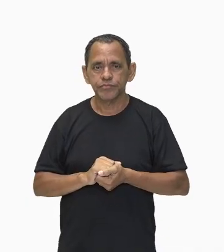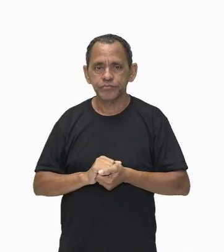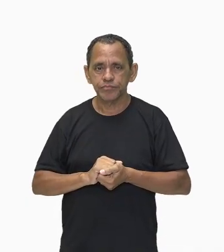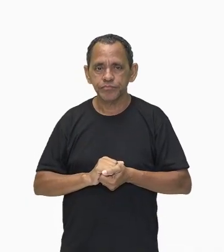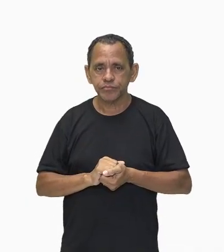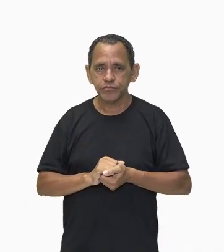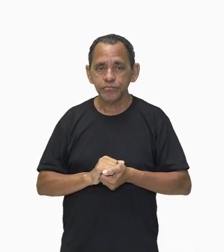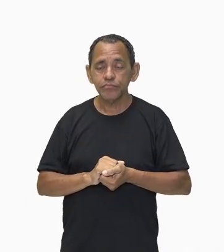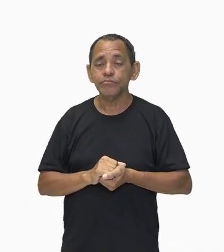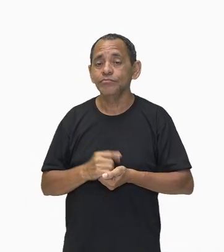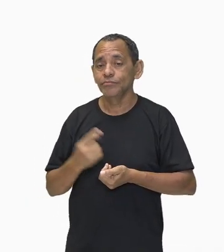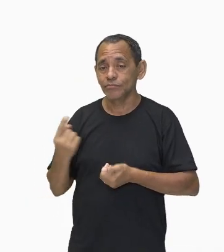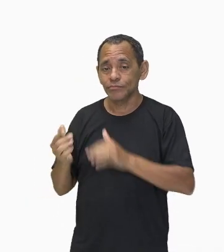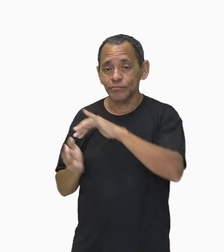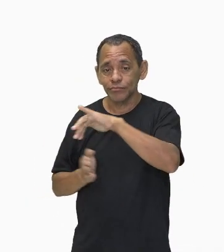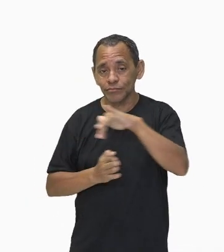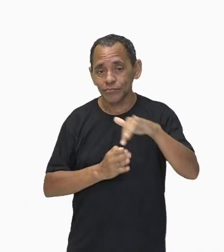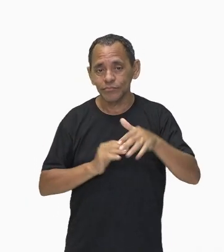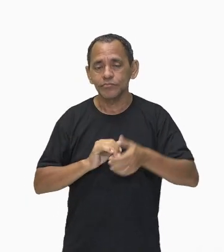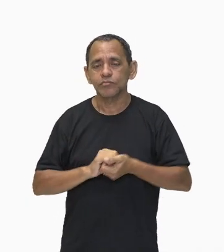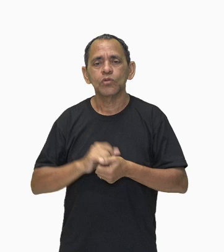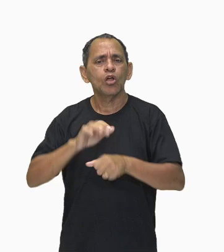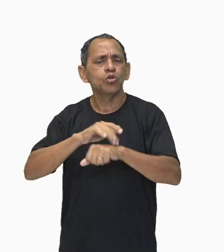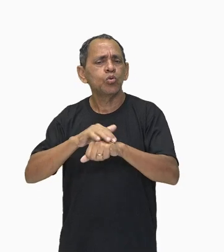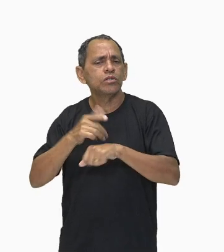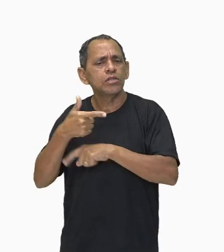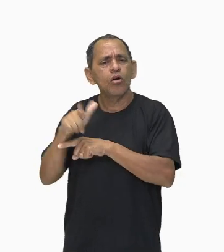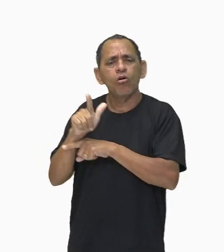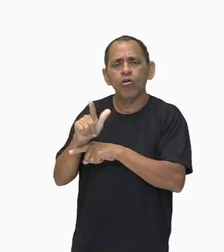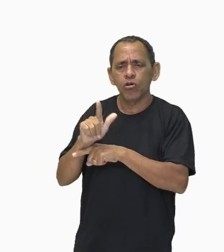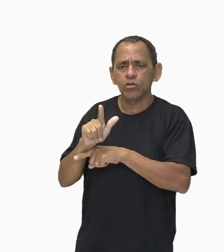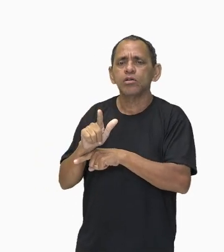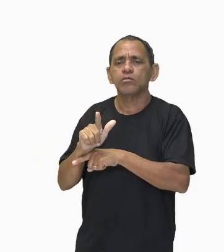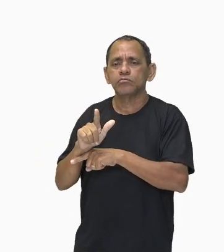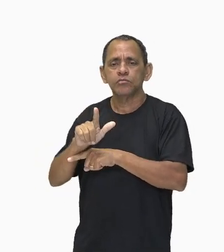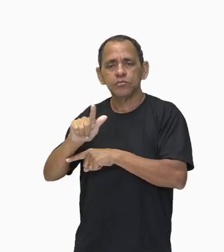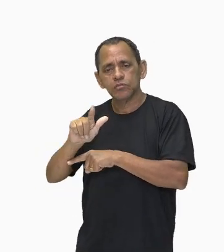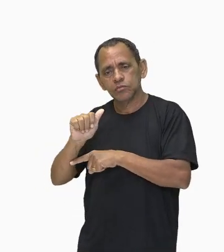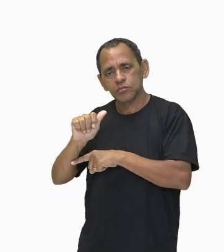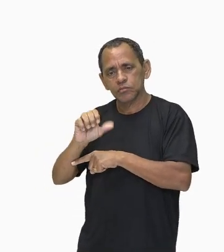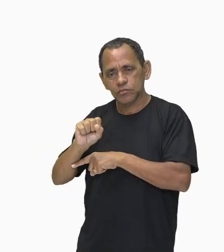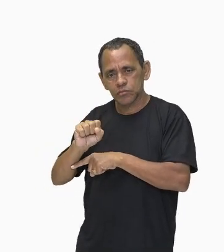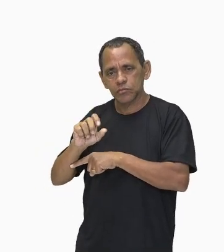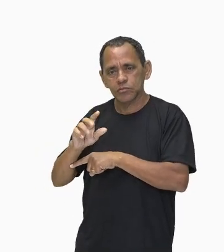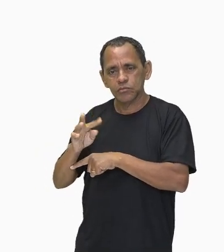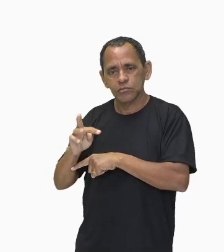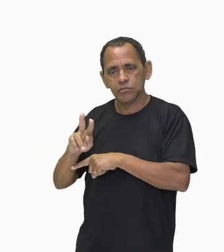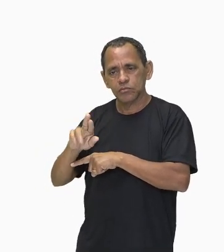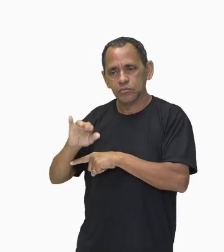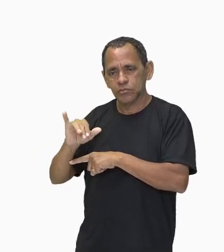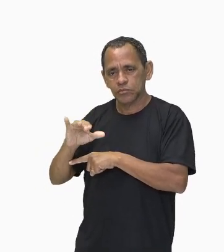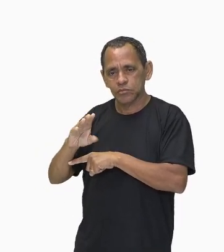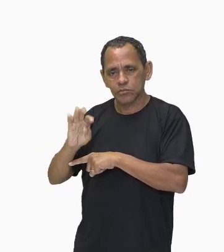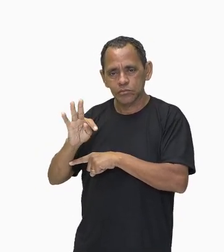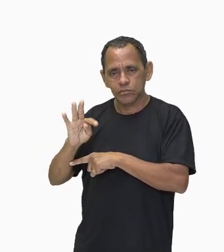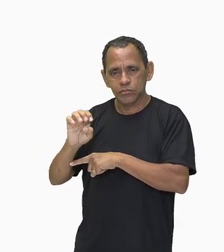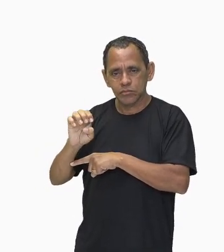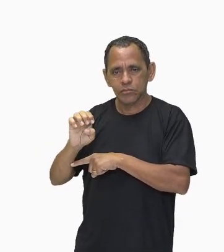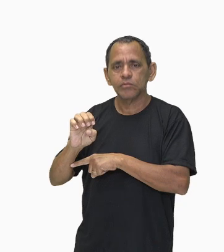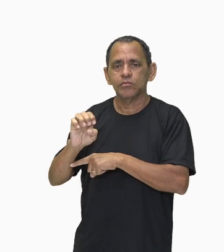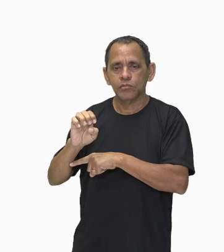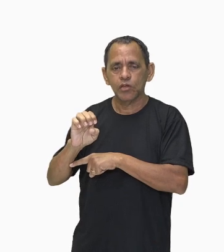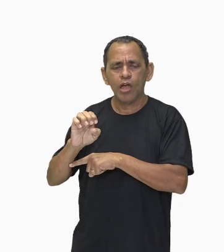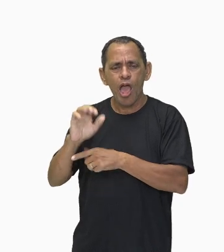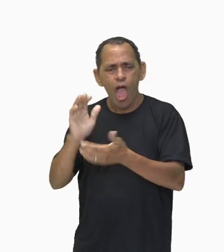aí uma outra doença, que é a gastrite. Ela é muito popularmente, né, conhecida,